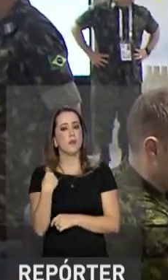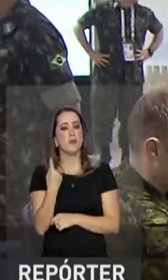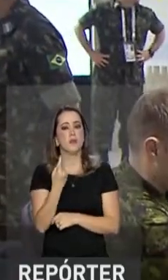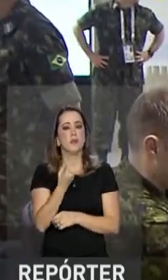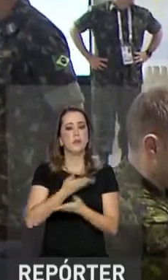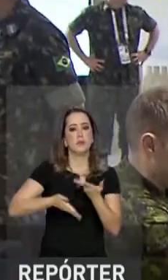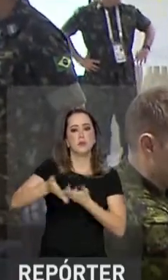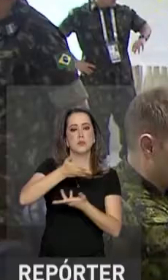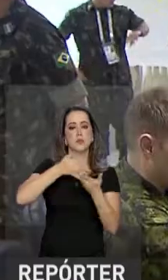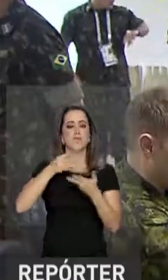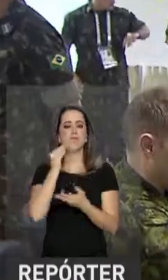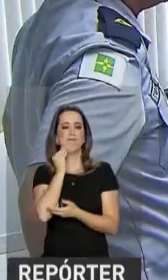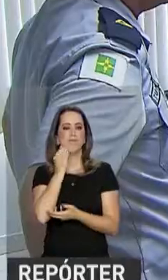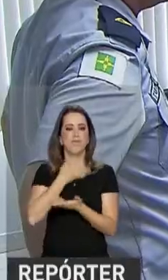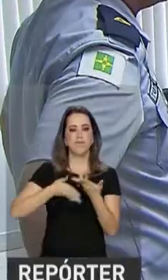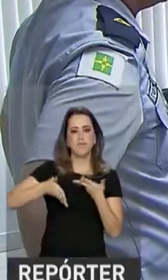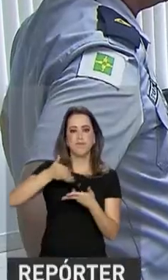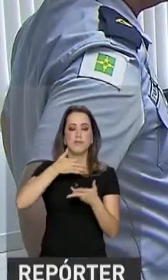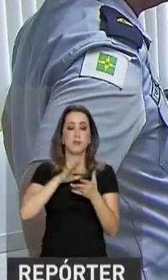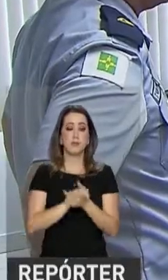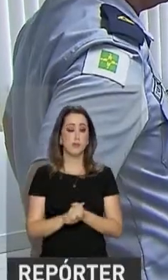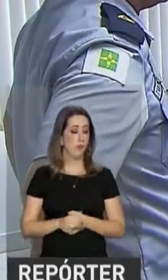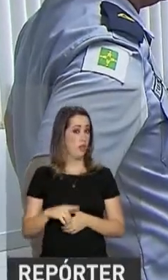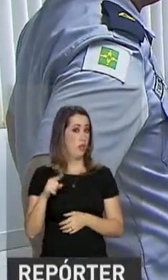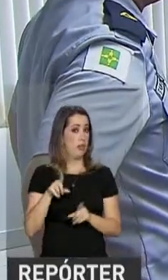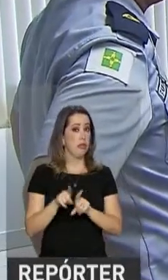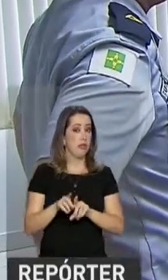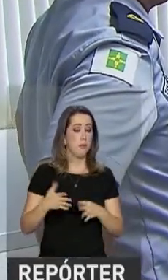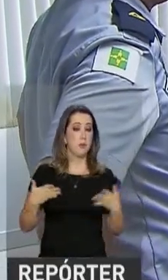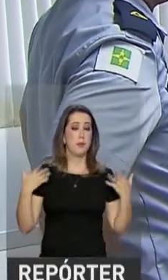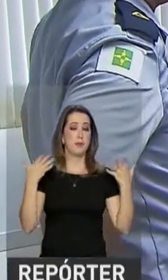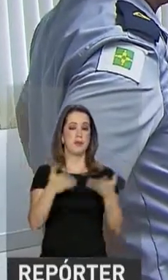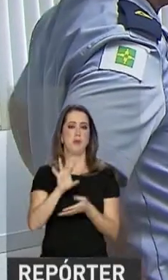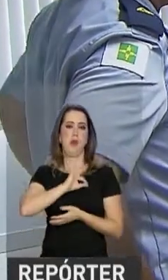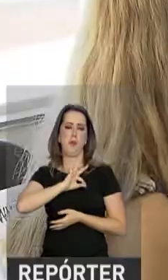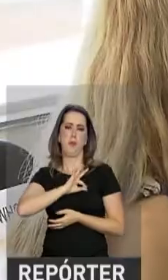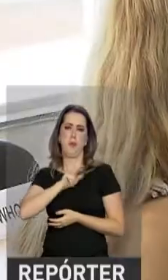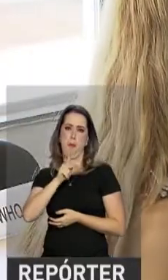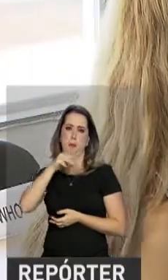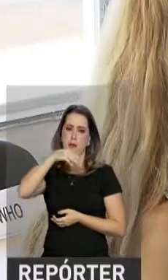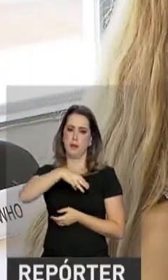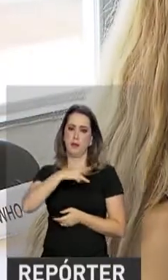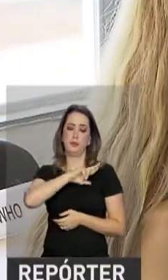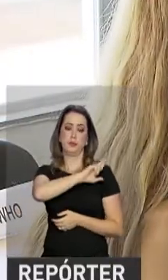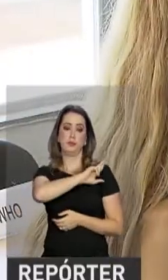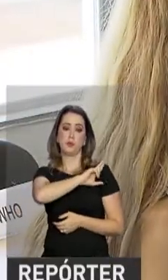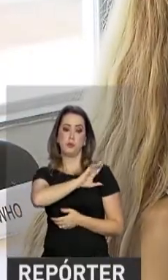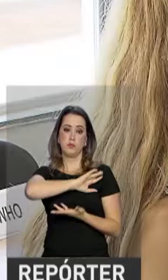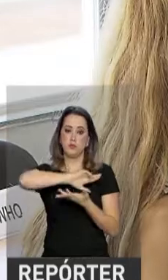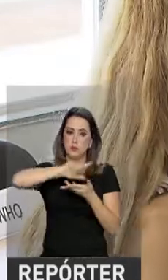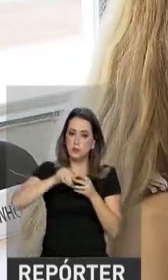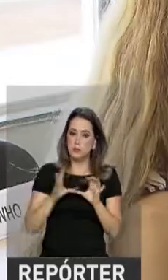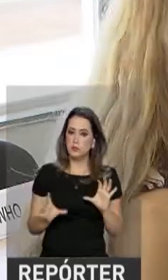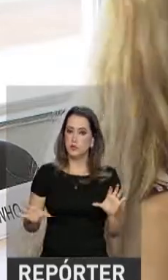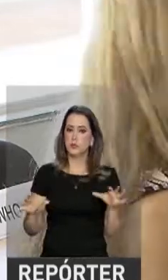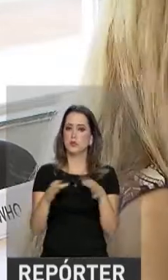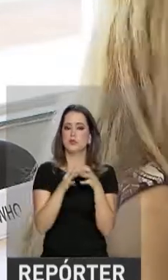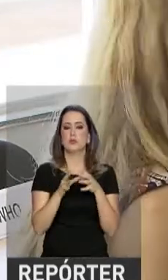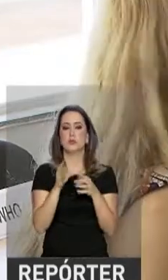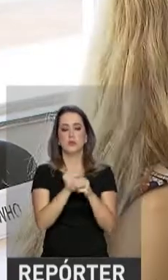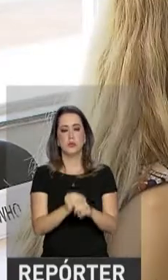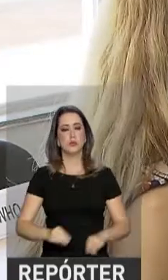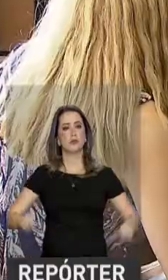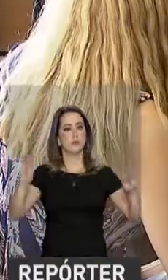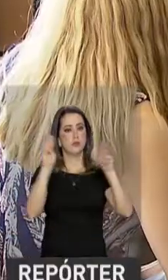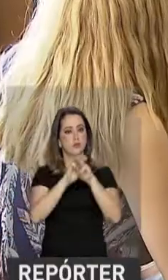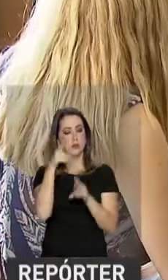de experiências. Também participam do exercício policiais militares e representantes de agências das Nações Unidas.